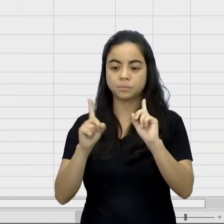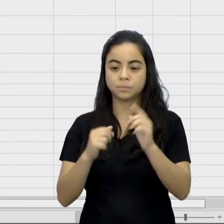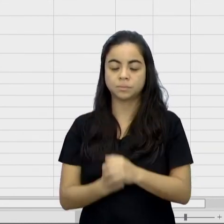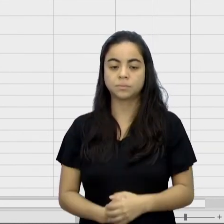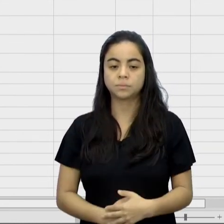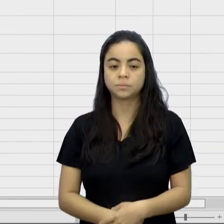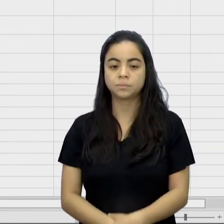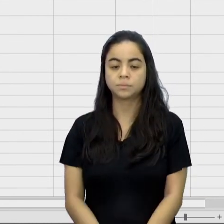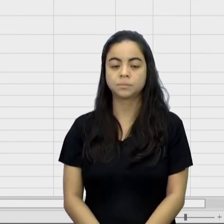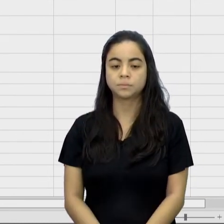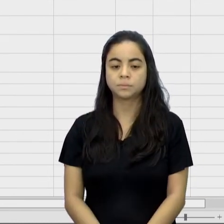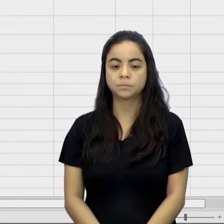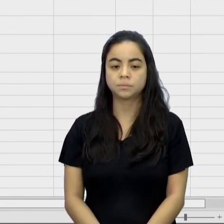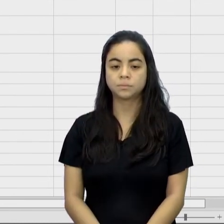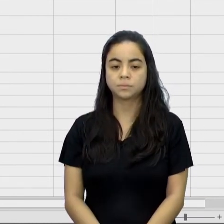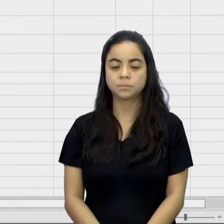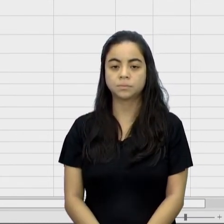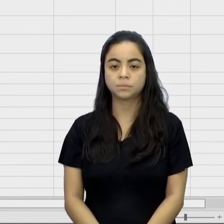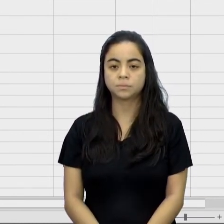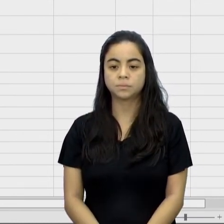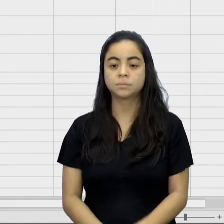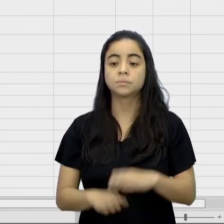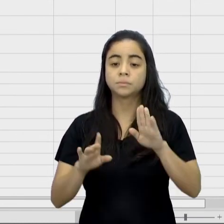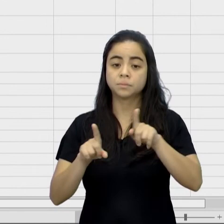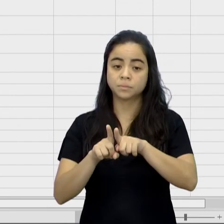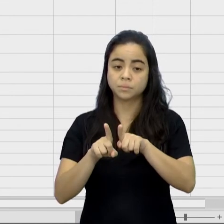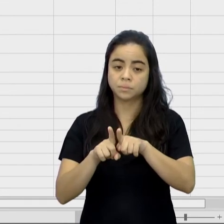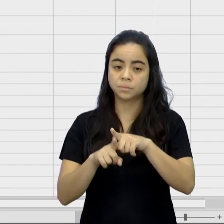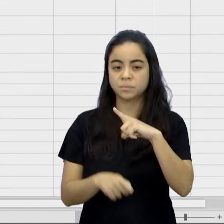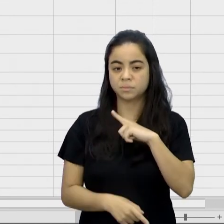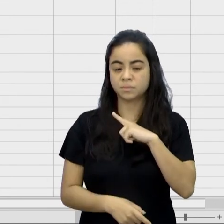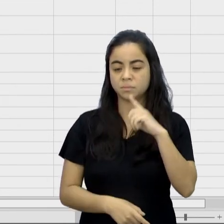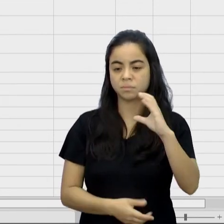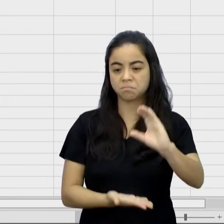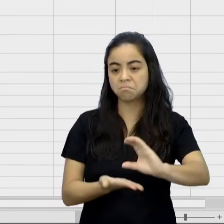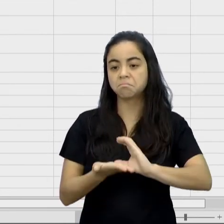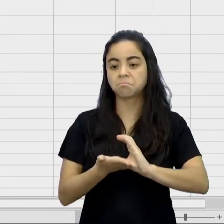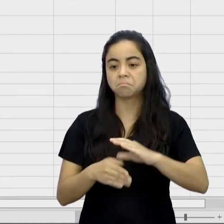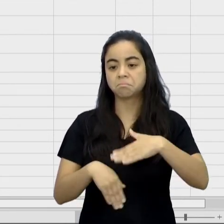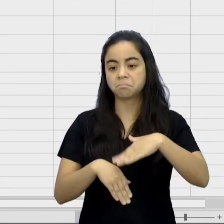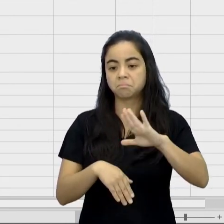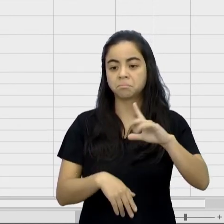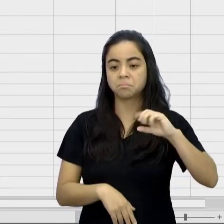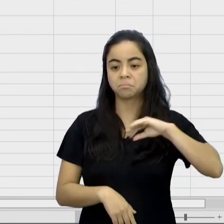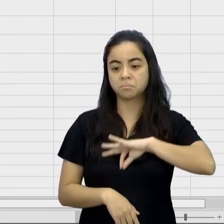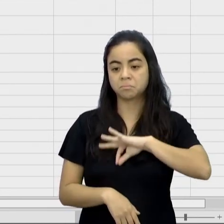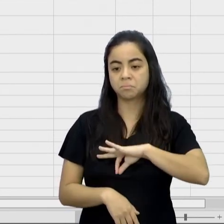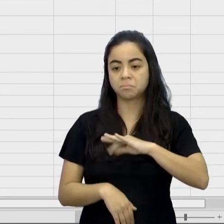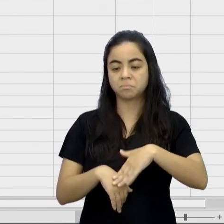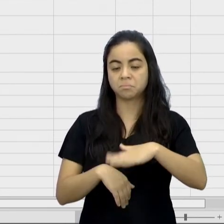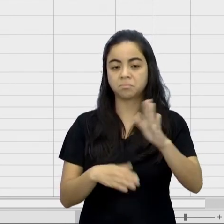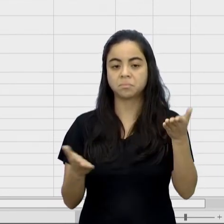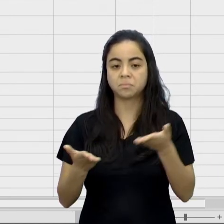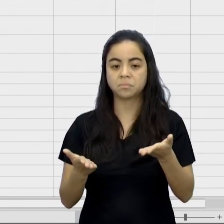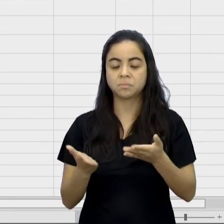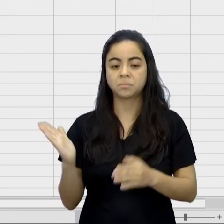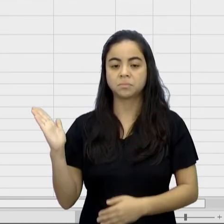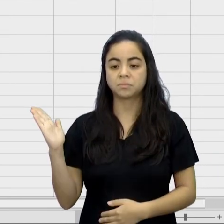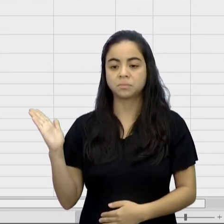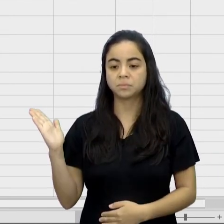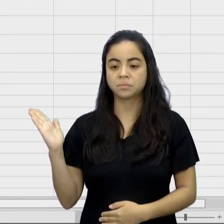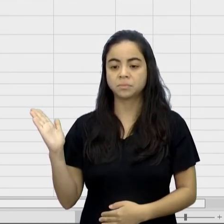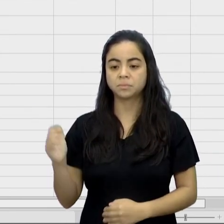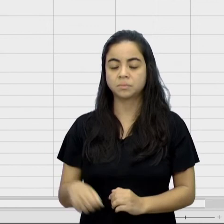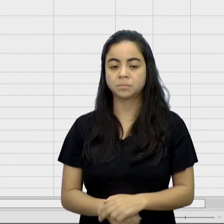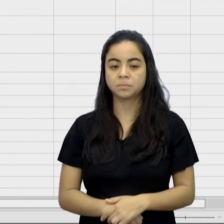Mas não muda. Mas vamos falar que teve uma gratificação, alguma coisa Vamos assim? ver, uma gratificação. Vai, a gente de bateu a 1.500. meta e a gente